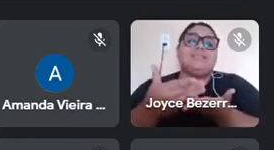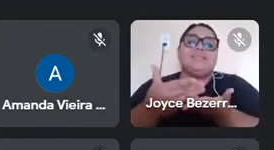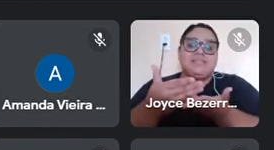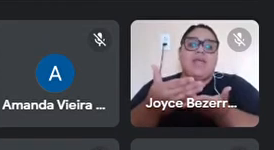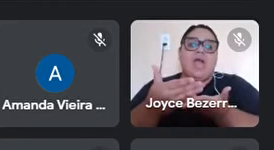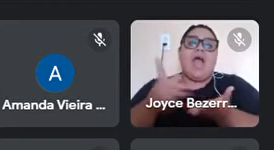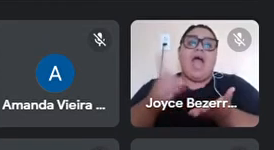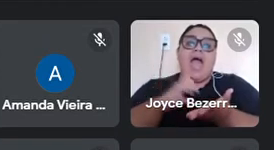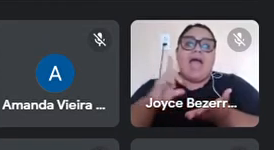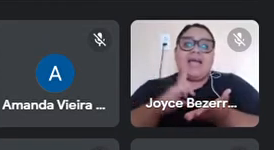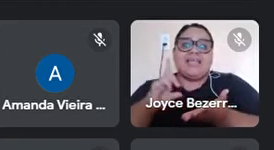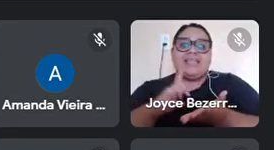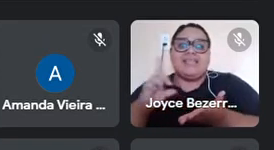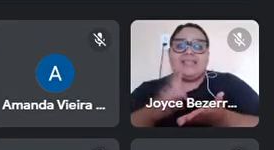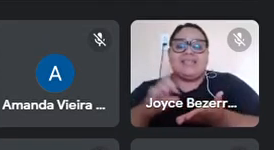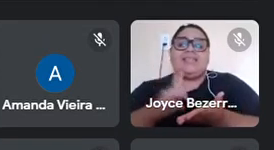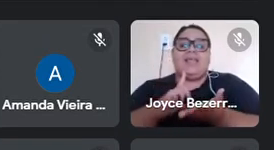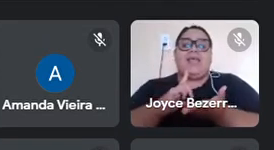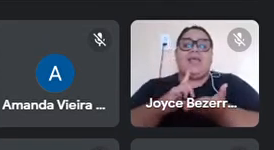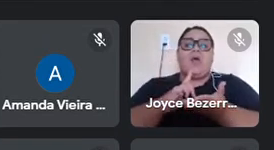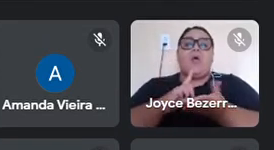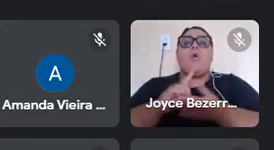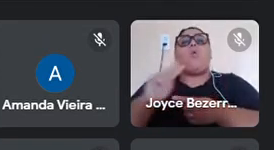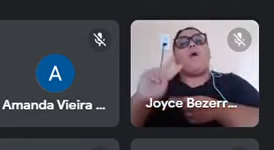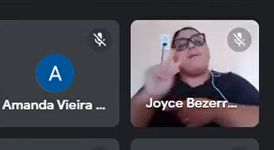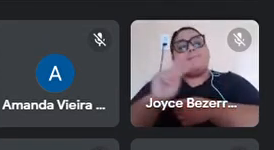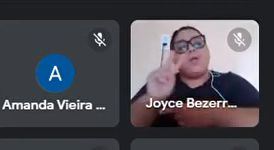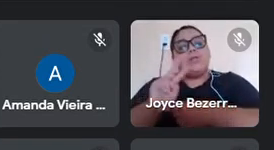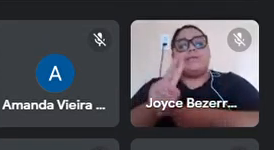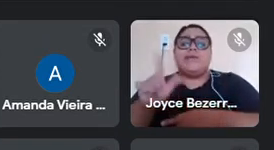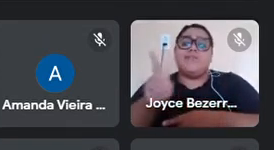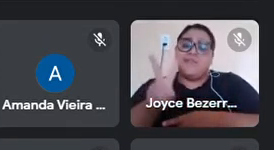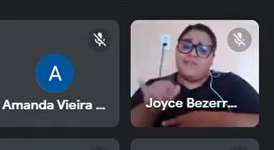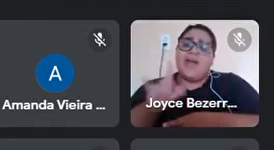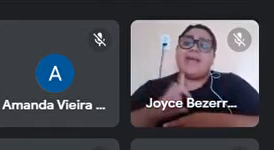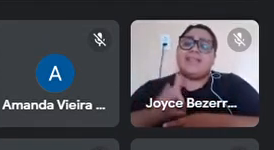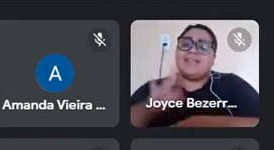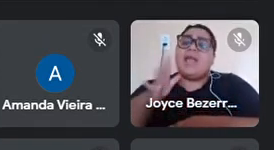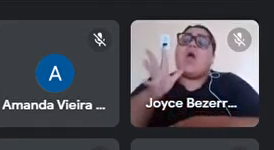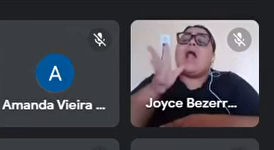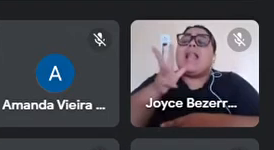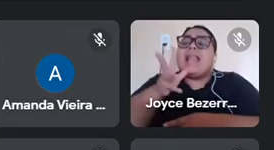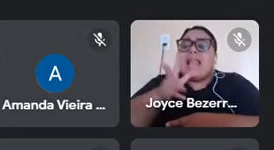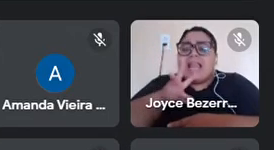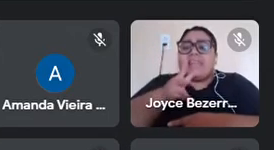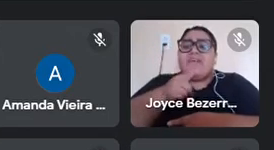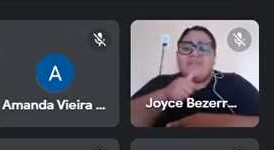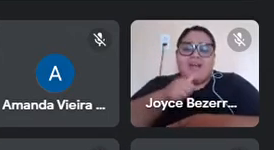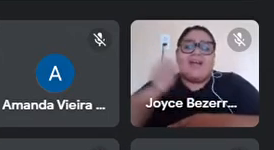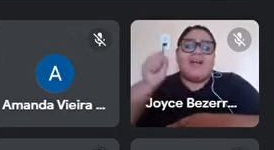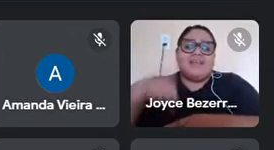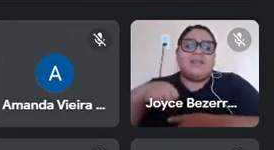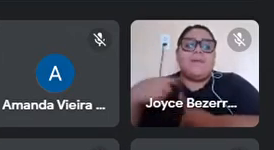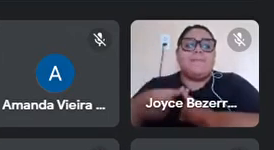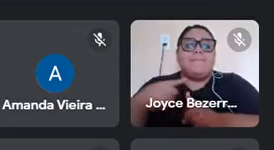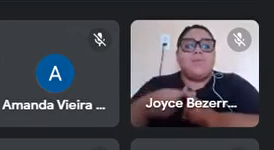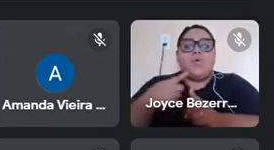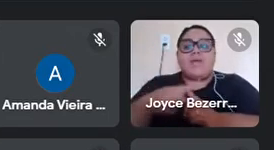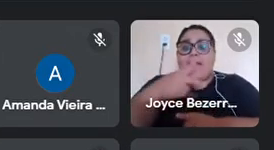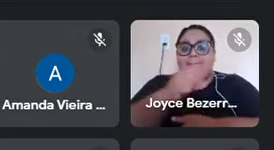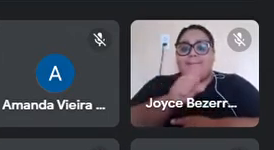Então, obviamente, vai ser mais devagar do que no caso da passiva, em que a gente já recebe tudo pronto,